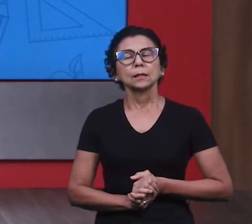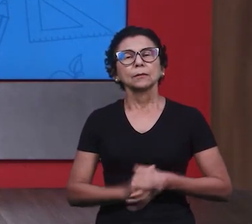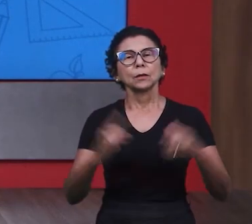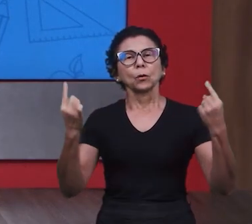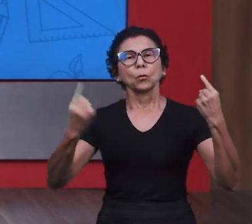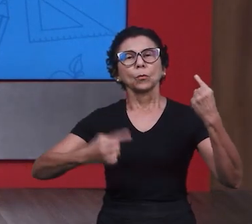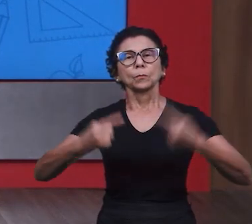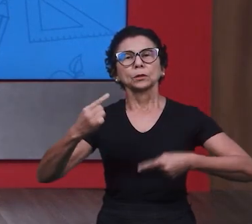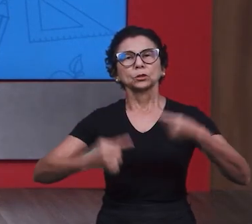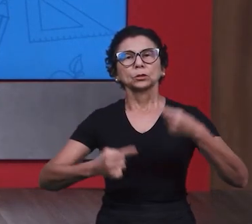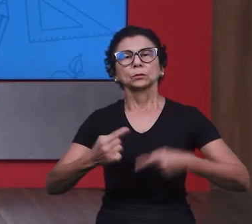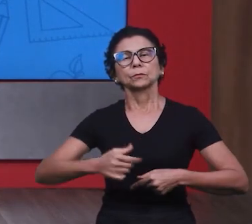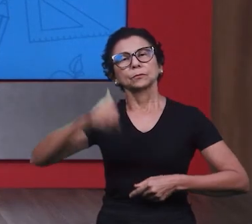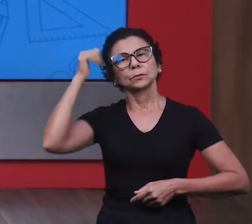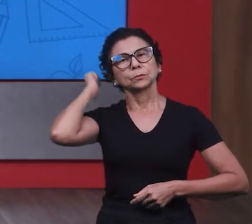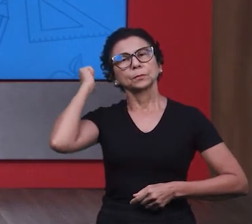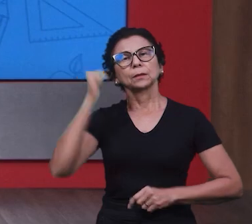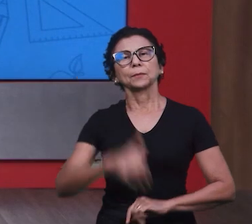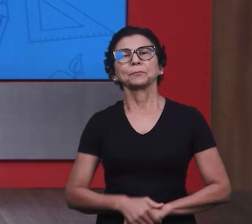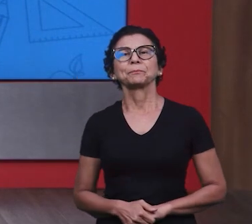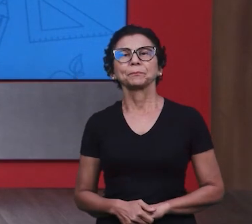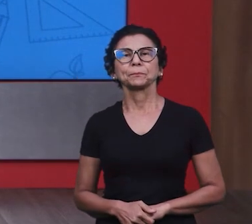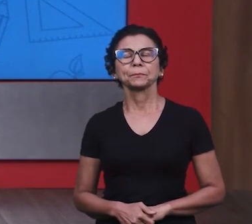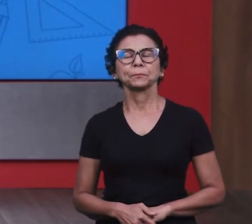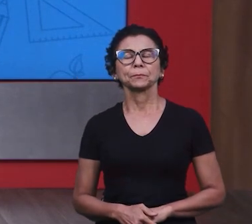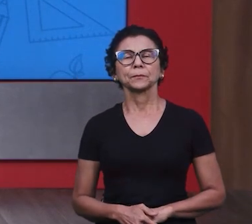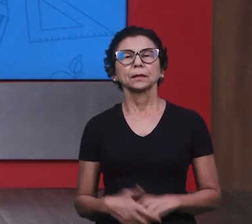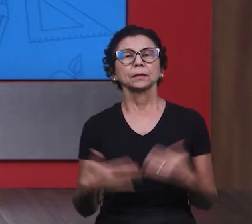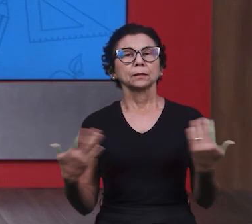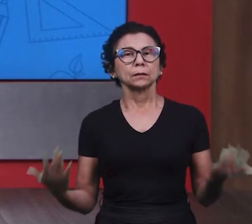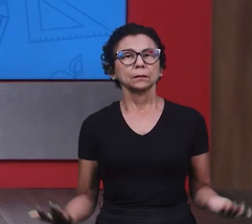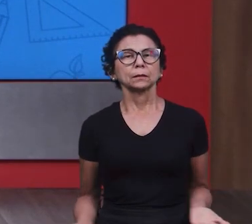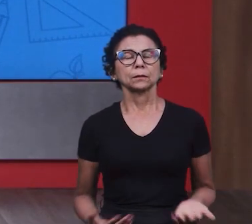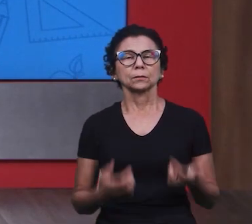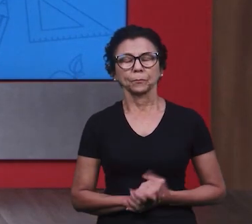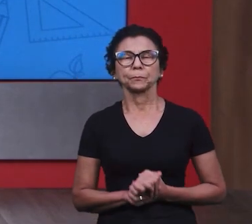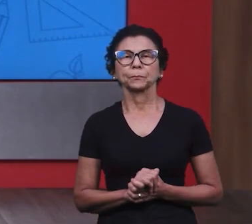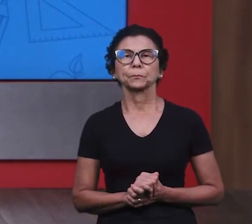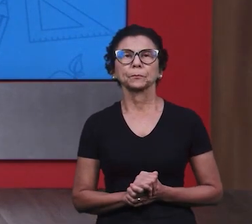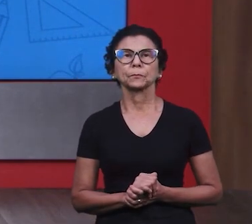competitivo no vestibular. Então, vejam bem,